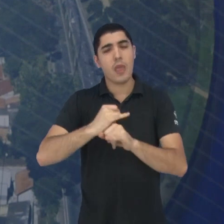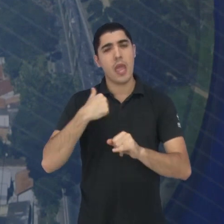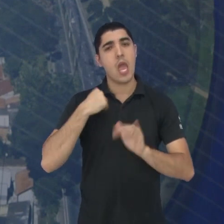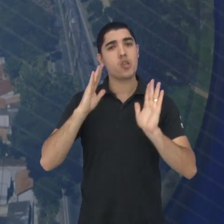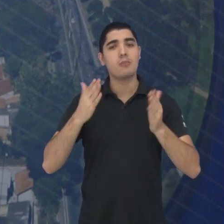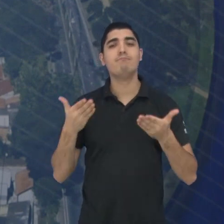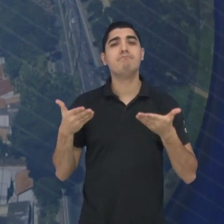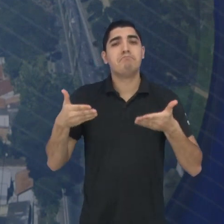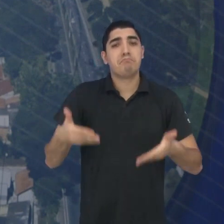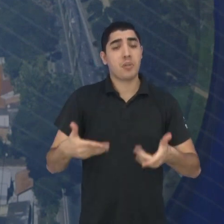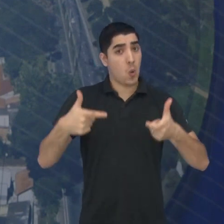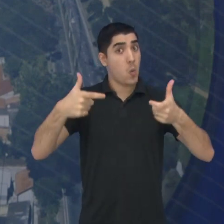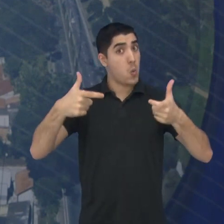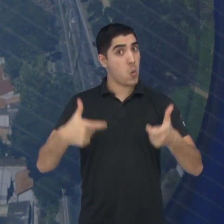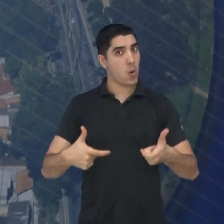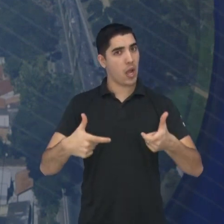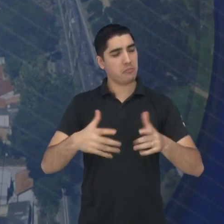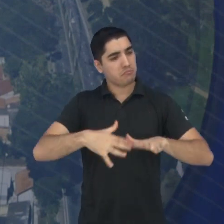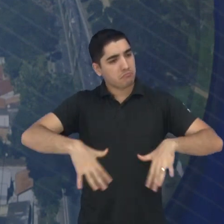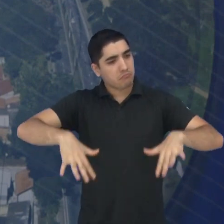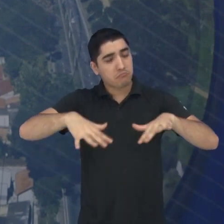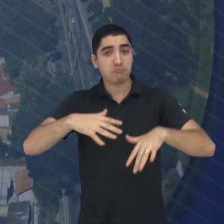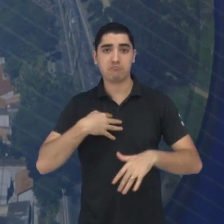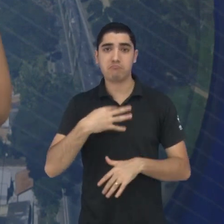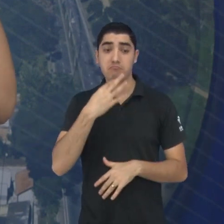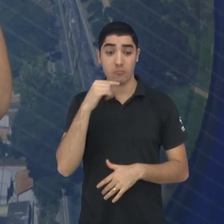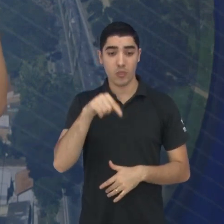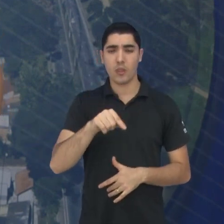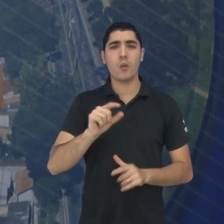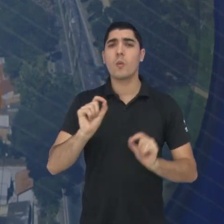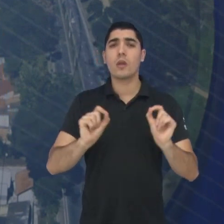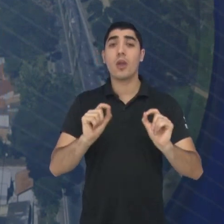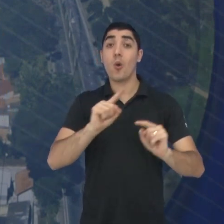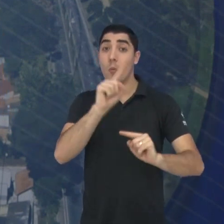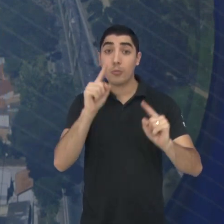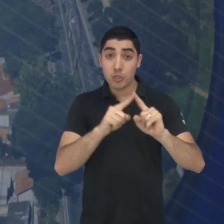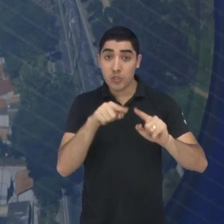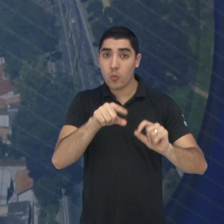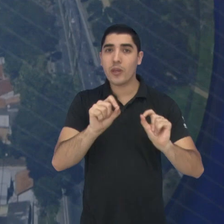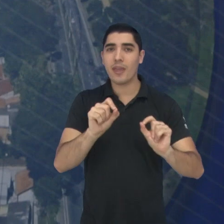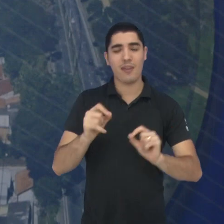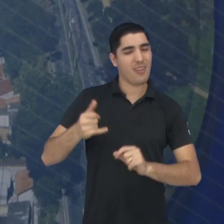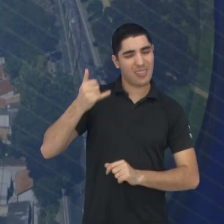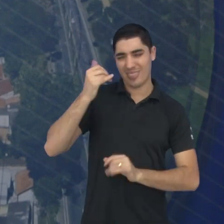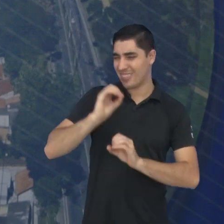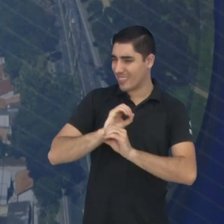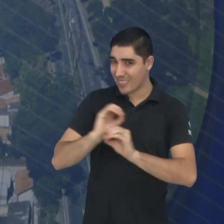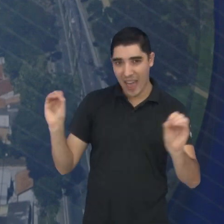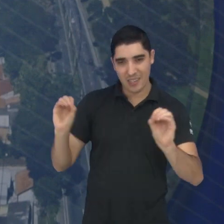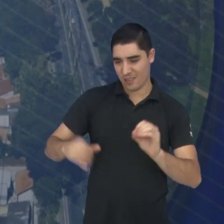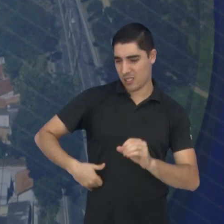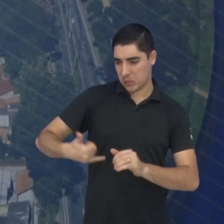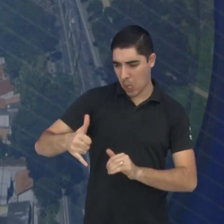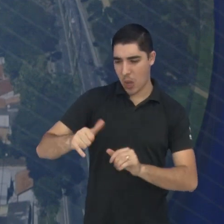local, gente, onde a ideia é ter tela zero e as crianças elas são estimuladas